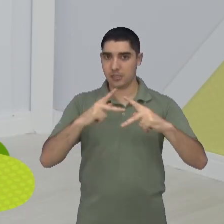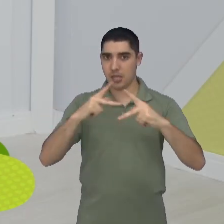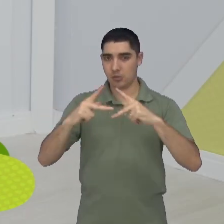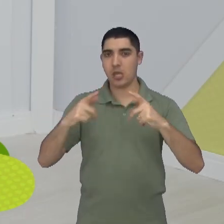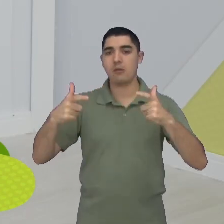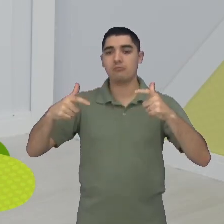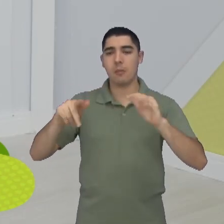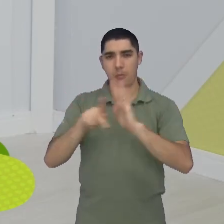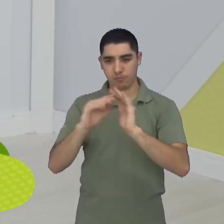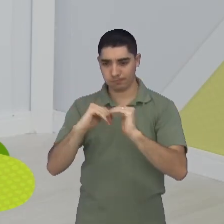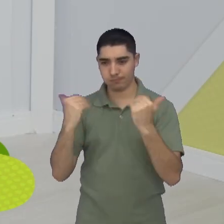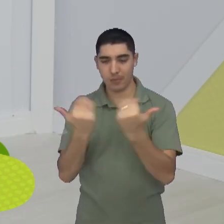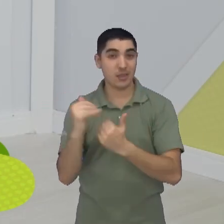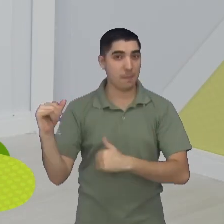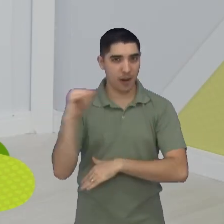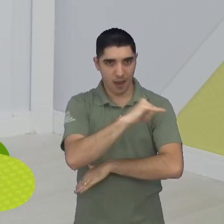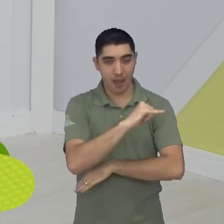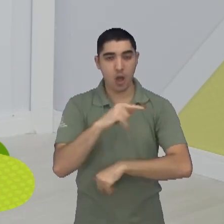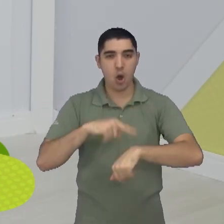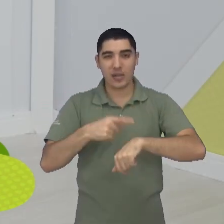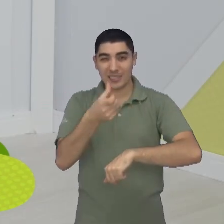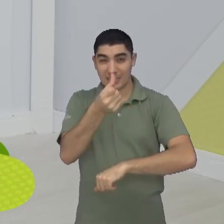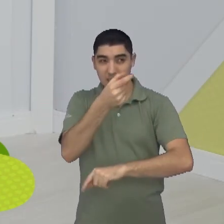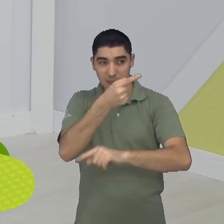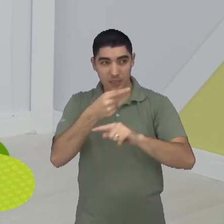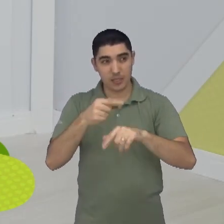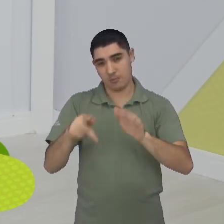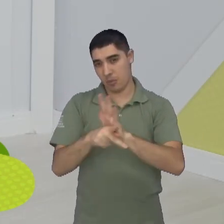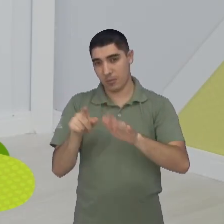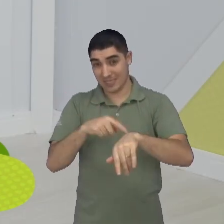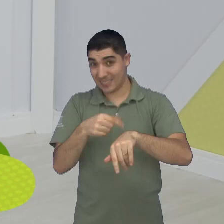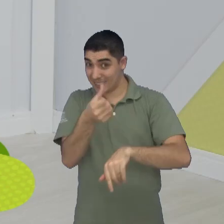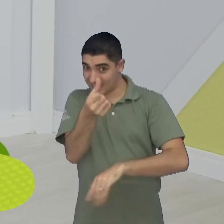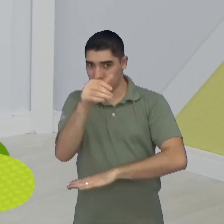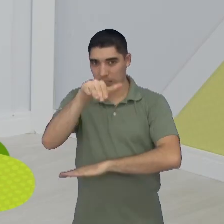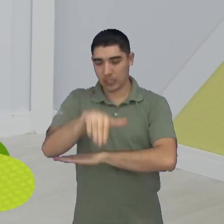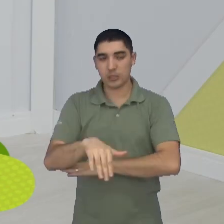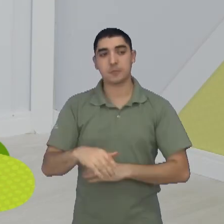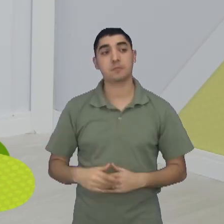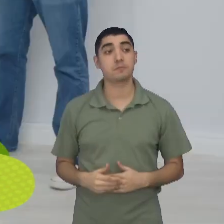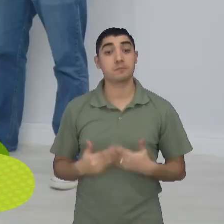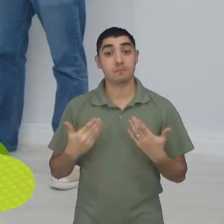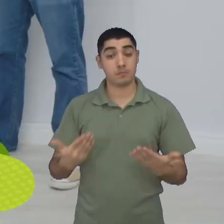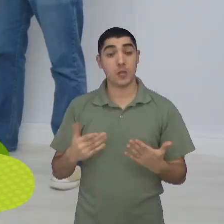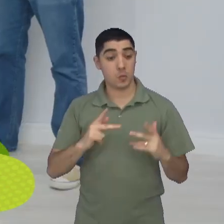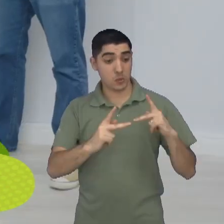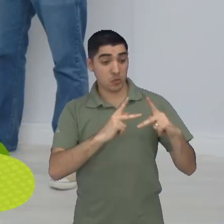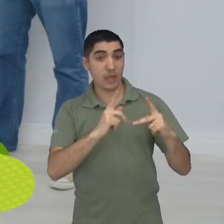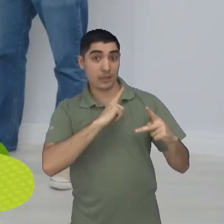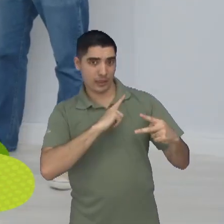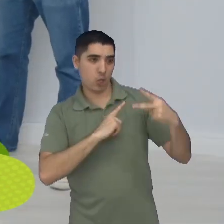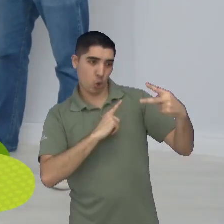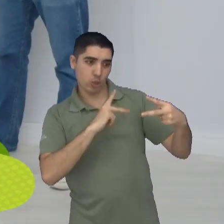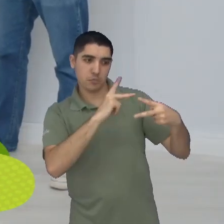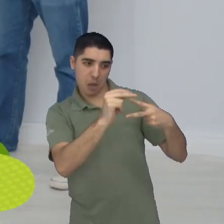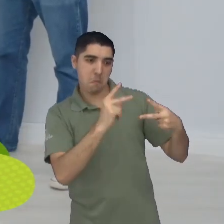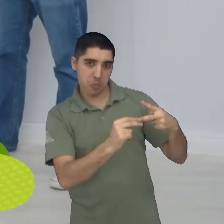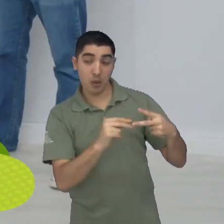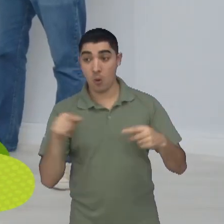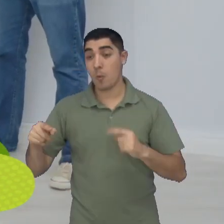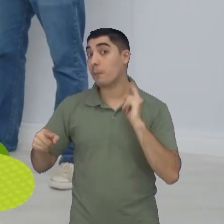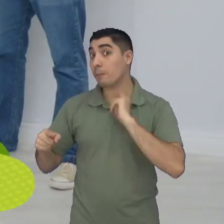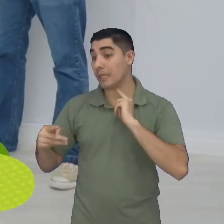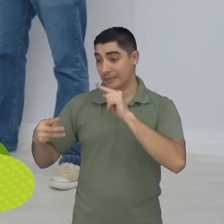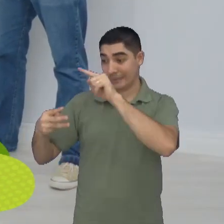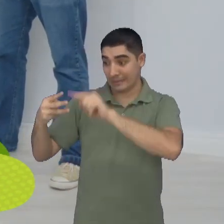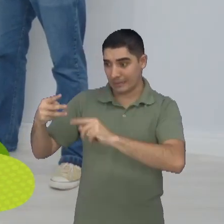das 6h30 da tarde. Então vai ser um tirateima aí, Paulo. O São José que tem 2 vitórias em 2 jogos, o Minas que tem 3 vitórias em 3 jogos, ou